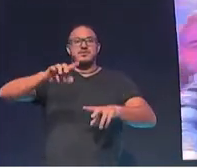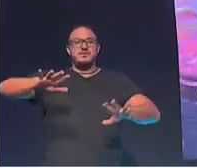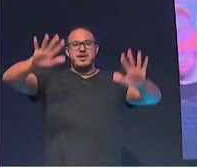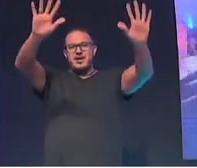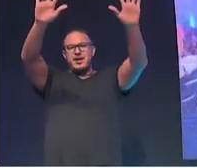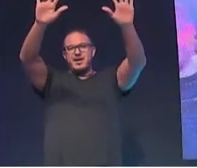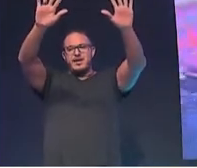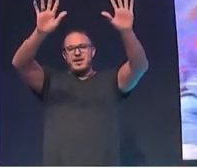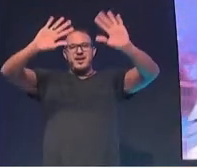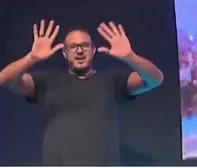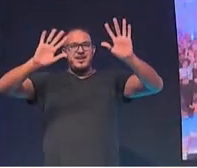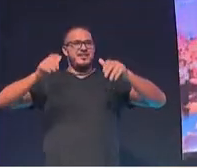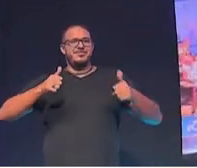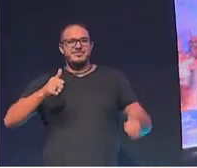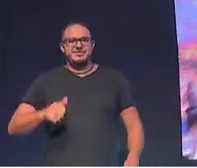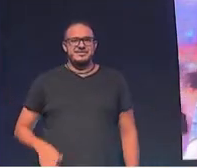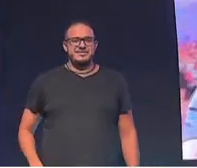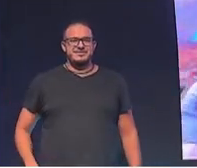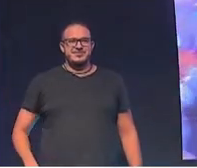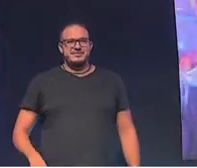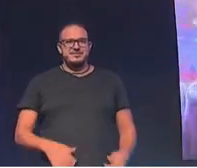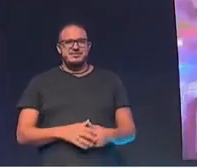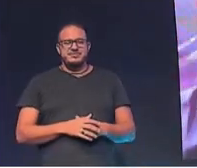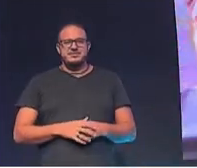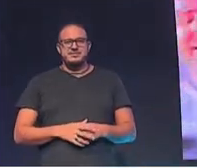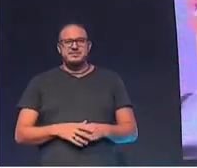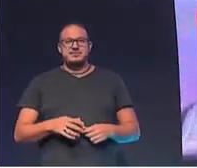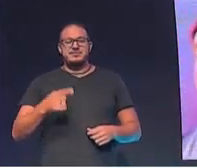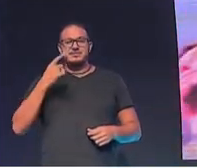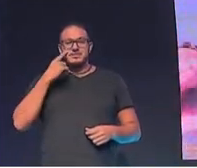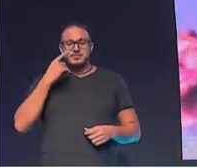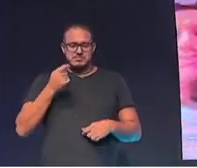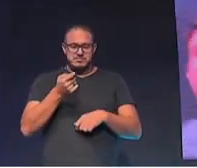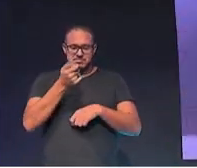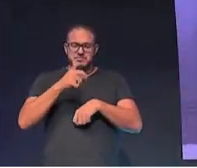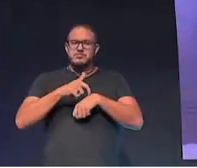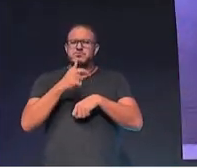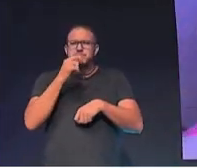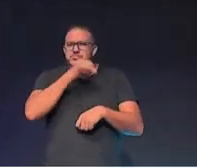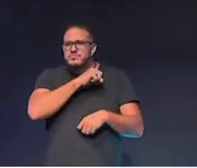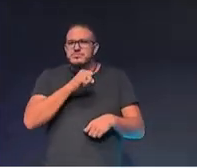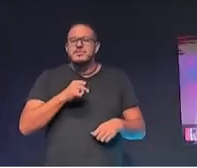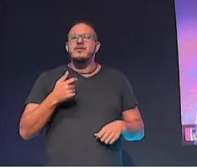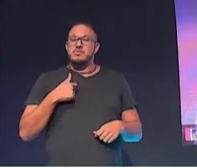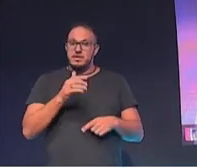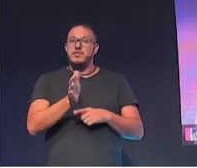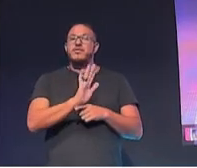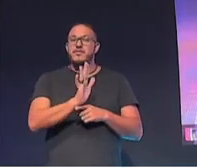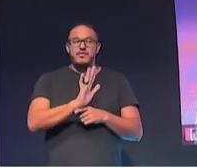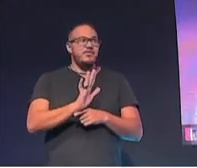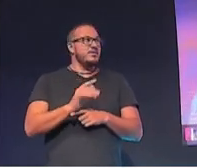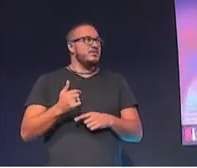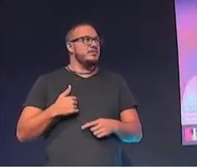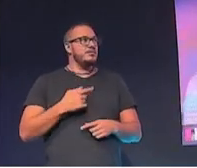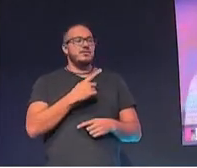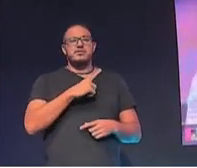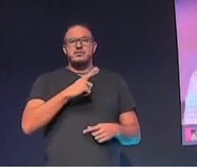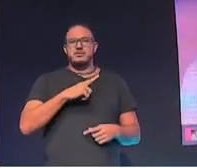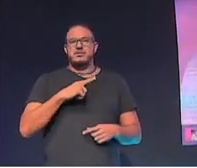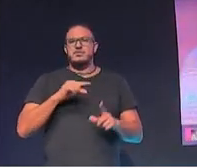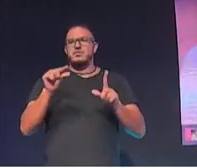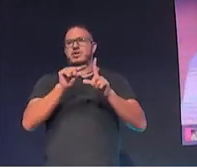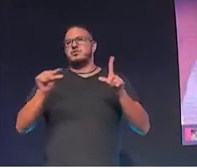gostando? Valeu! E olha só, em meio segundo, eu tenho um vídeo com